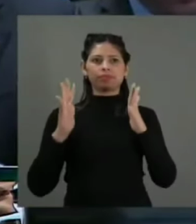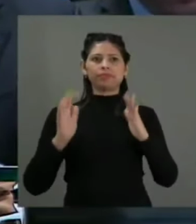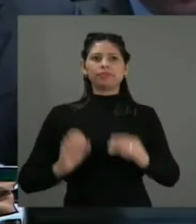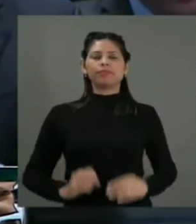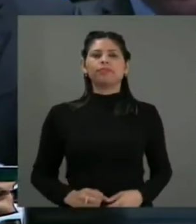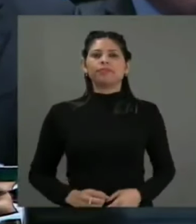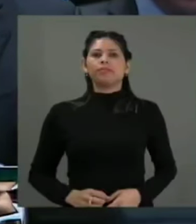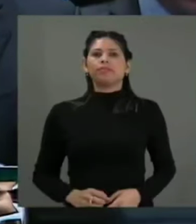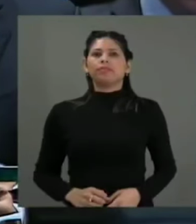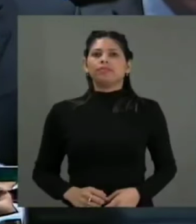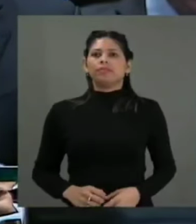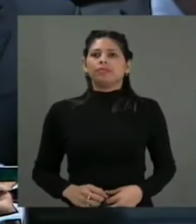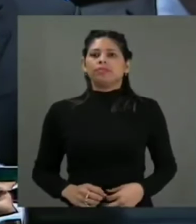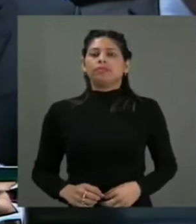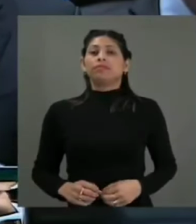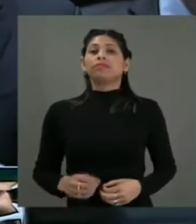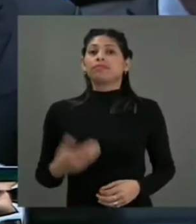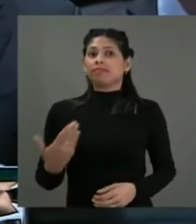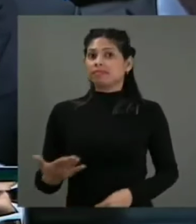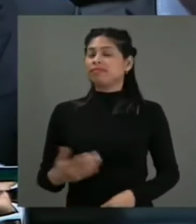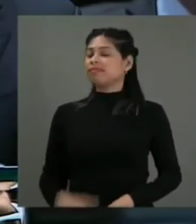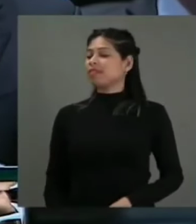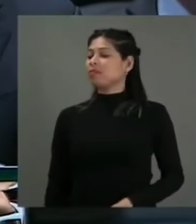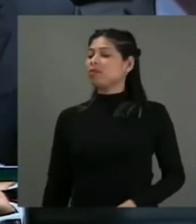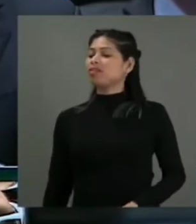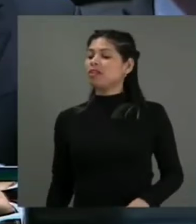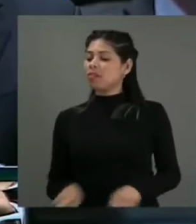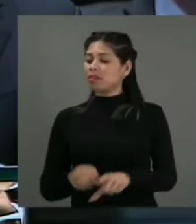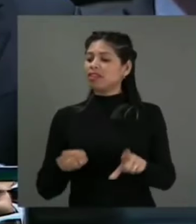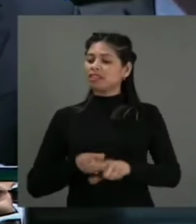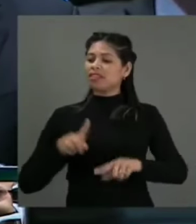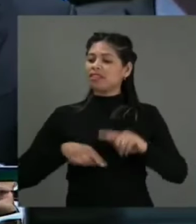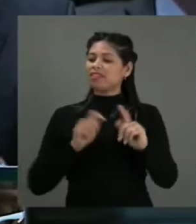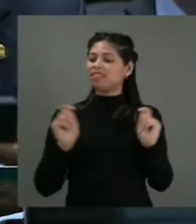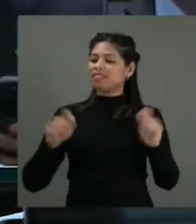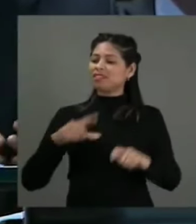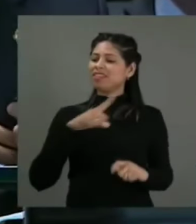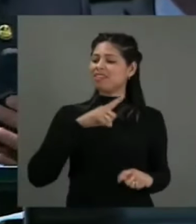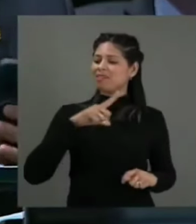Para discutir, concedo a palavra ao senador Plínio Valério.